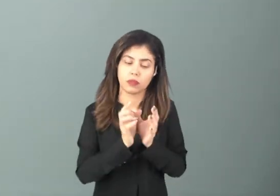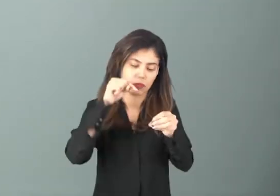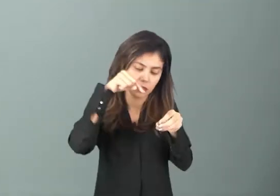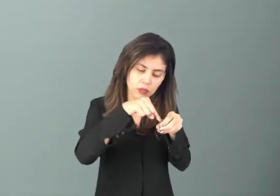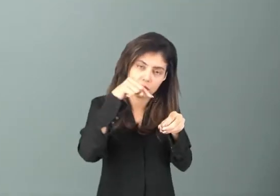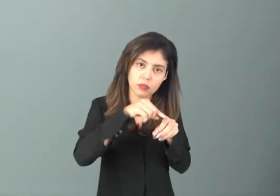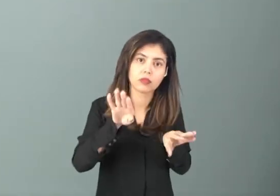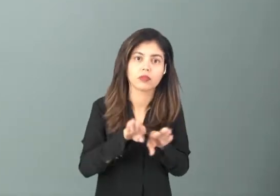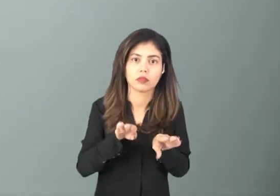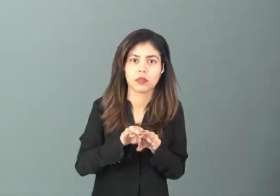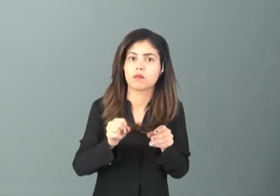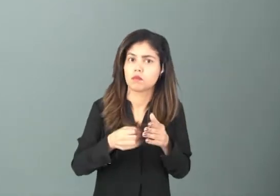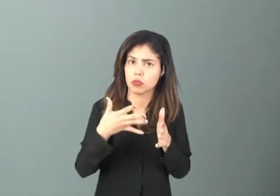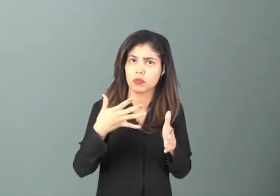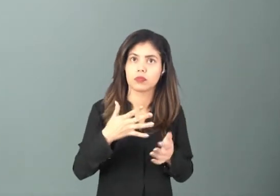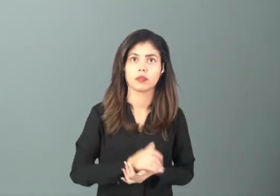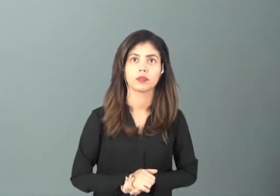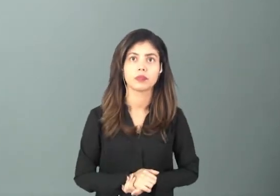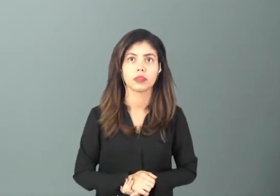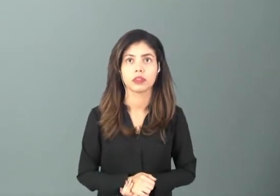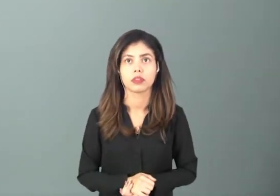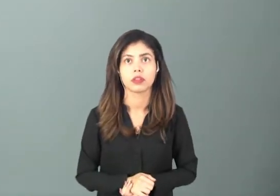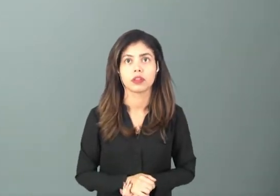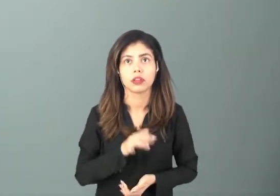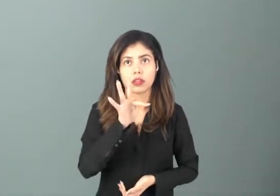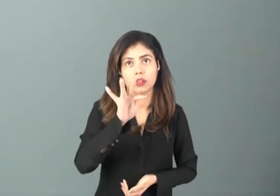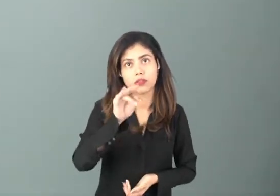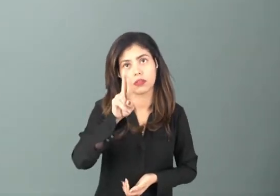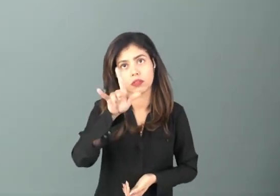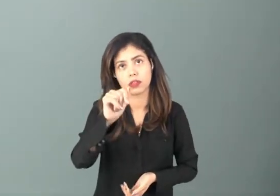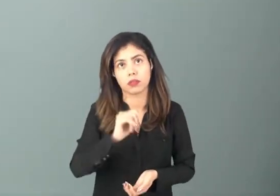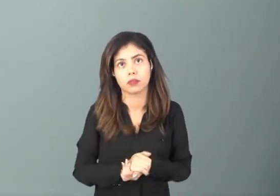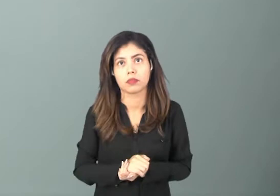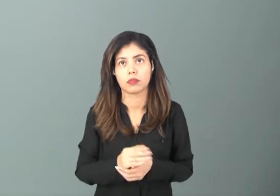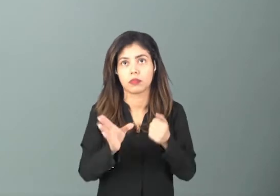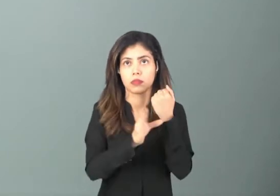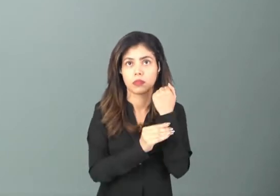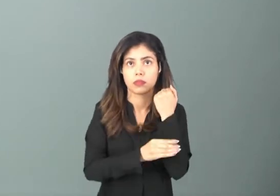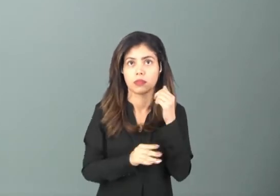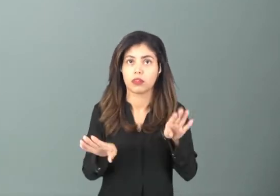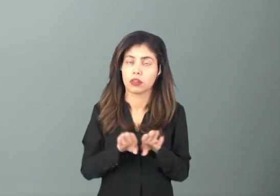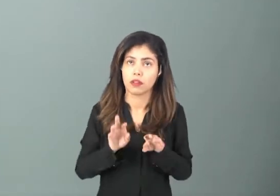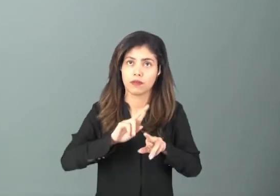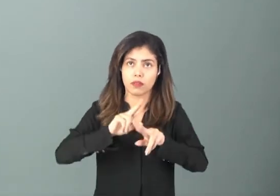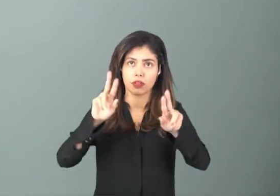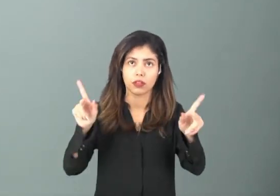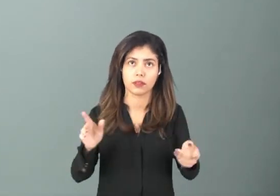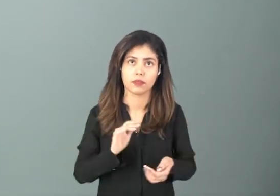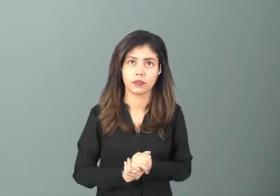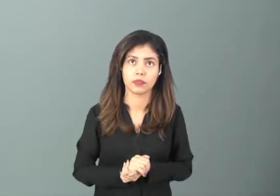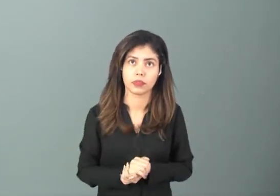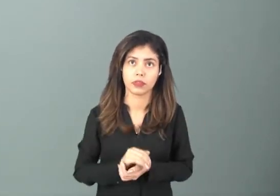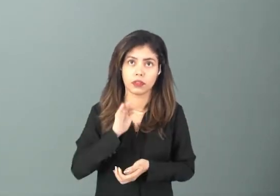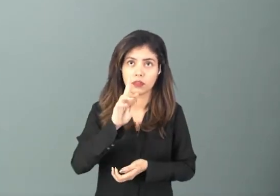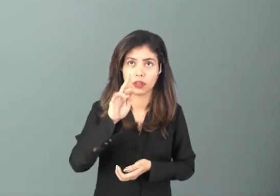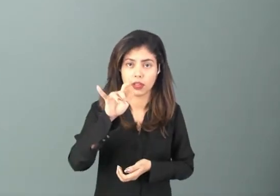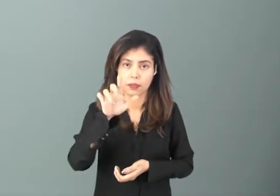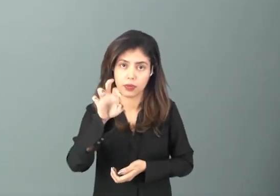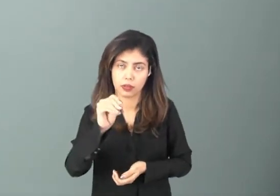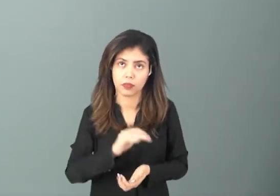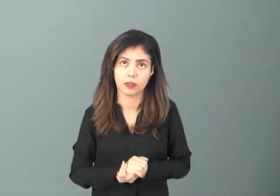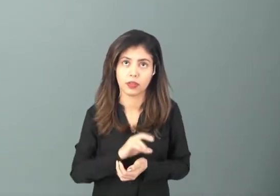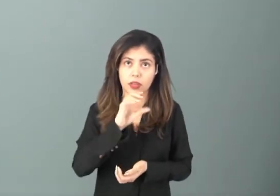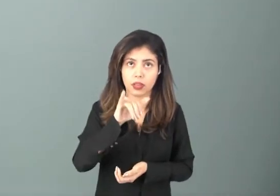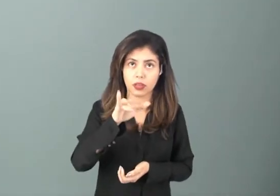de núcleos né porque são multinucleadas e que essas fibras nucleares elas possuem vários filamentos que são filamentos que nós chamamos